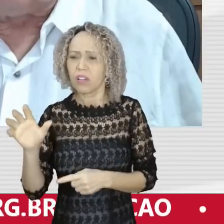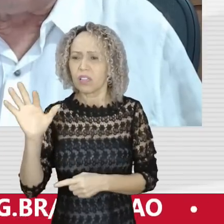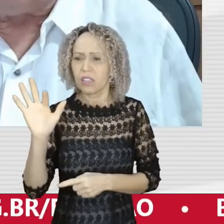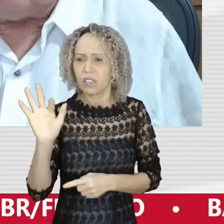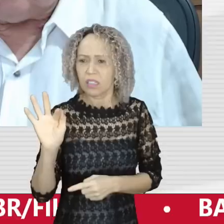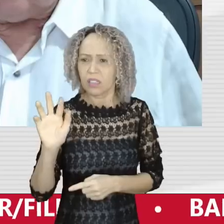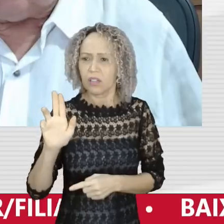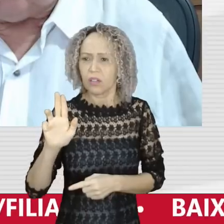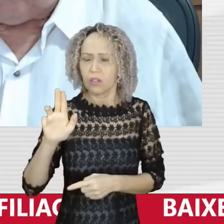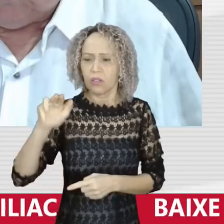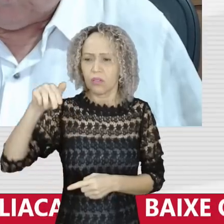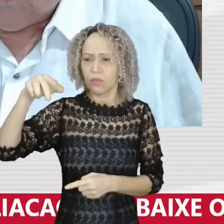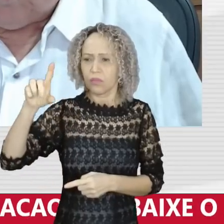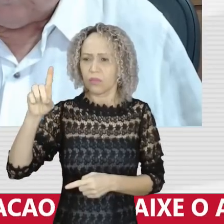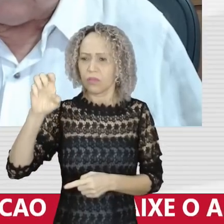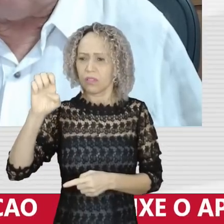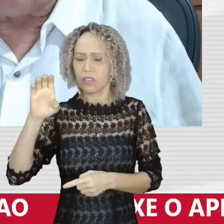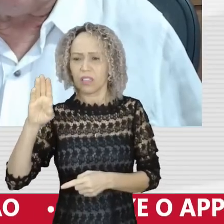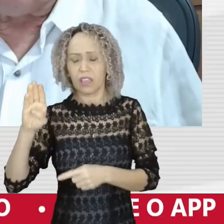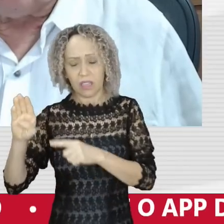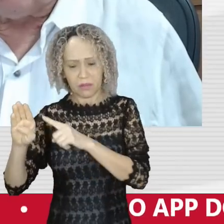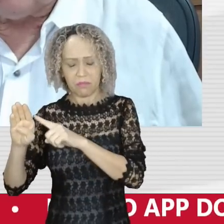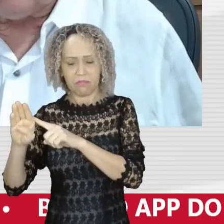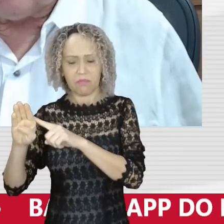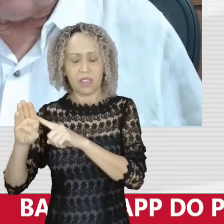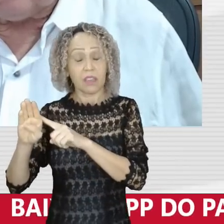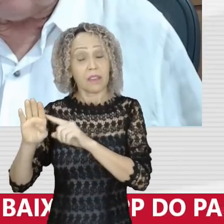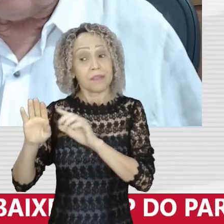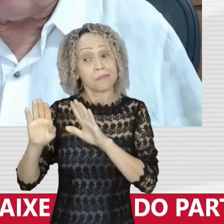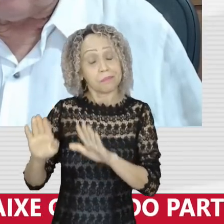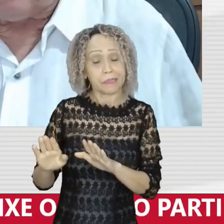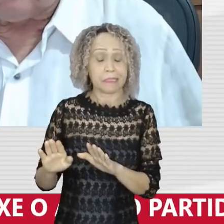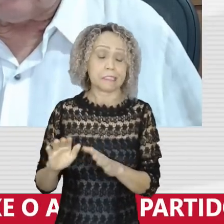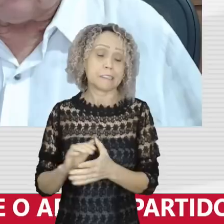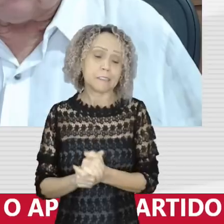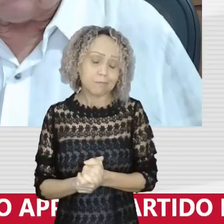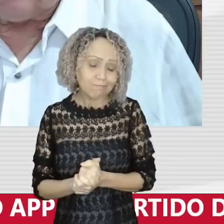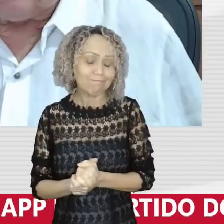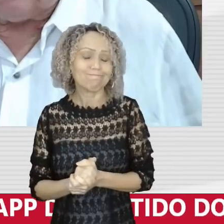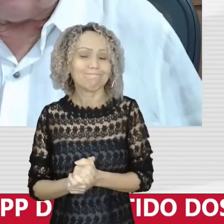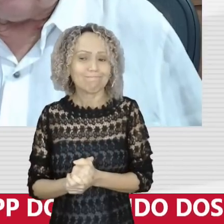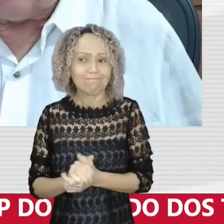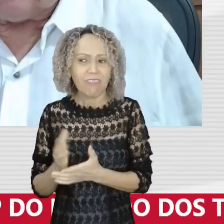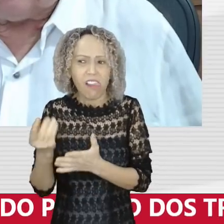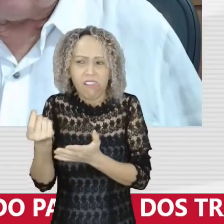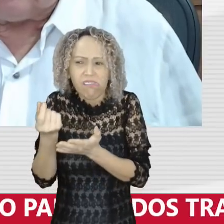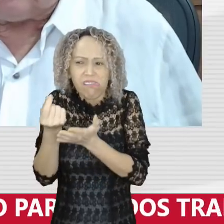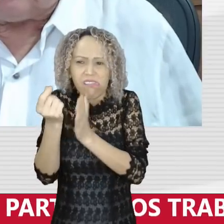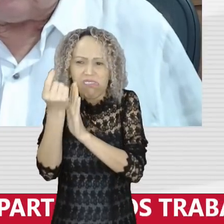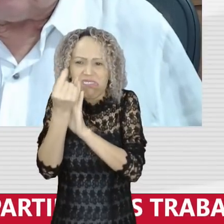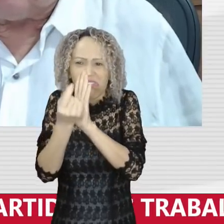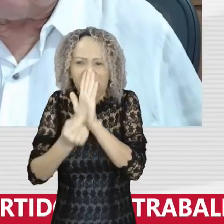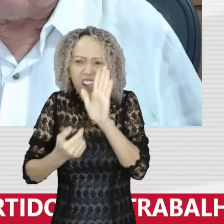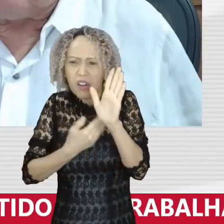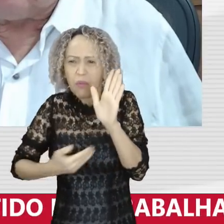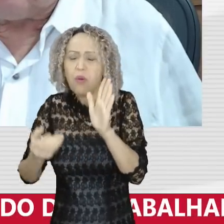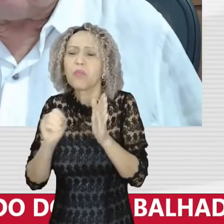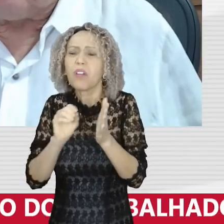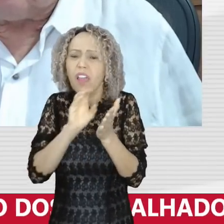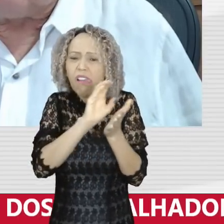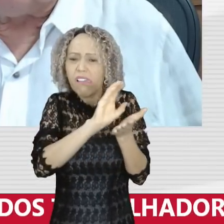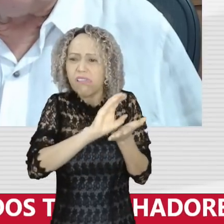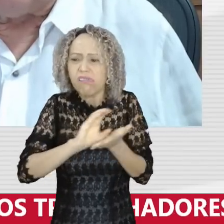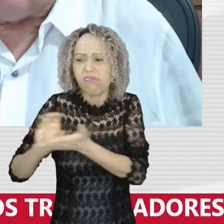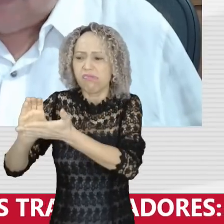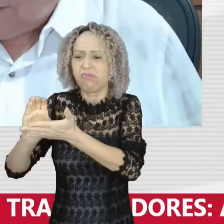nas regulamentações, porque há uma intenção muito forte de desvio do dinheiro público para o privado. Esse é um